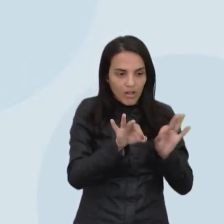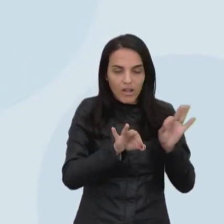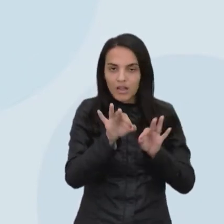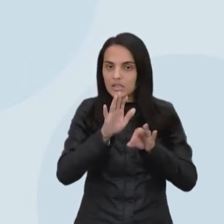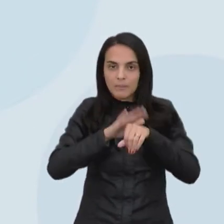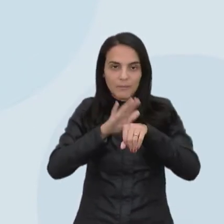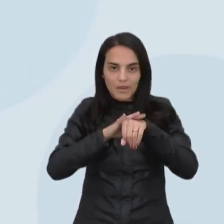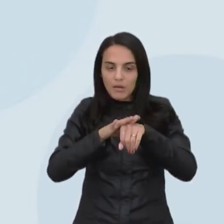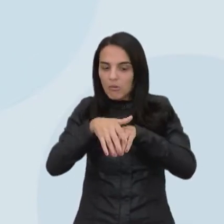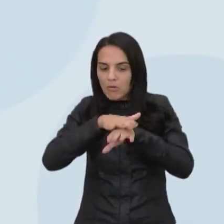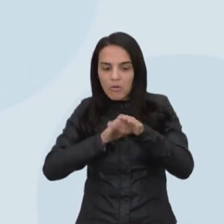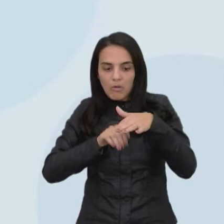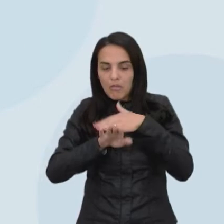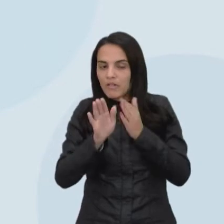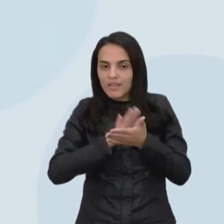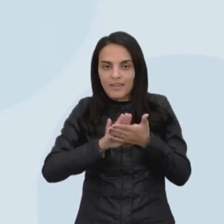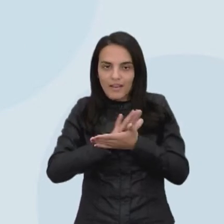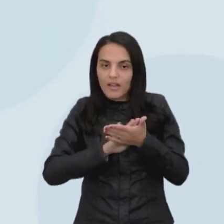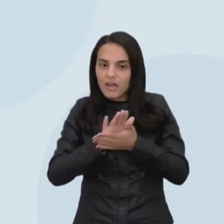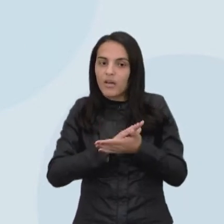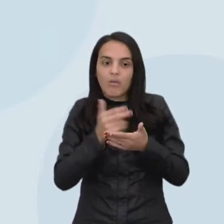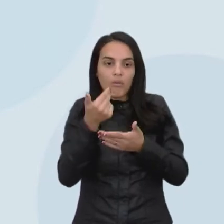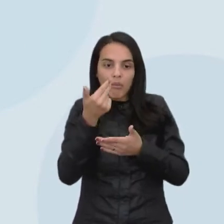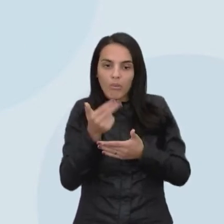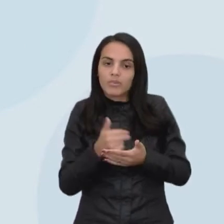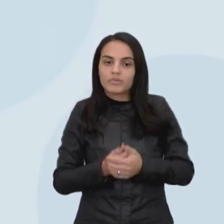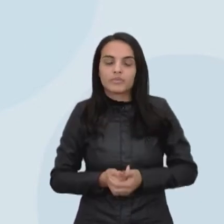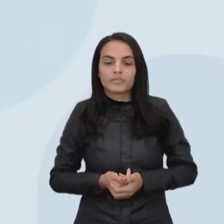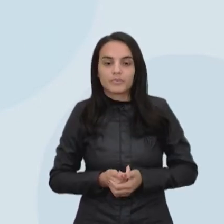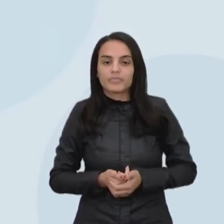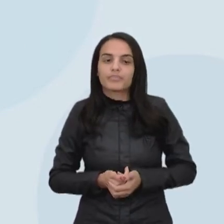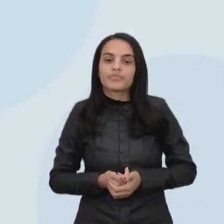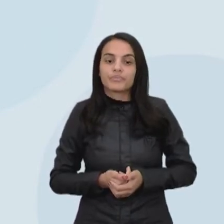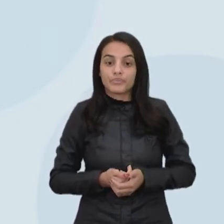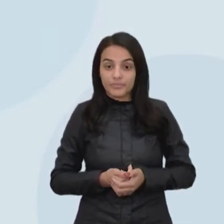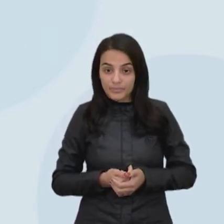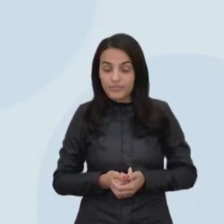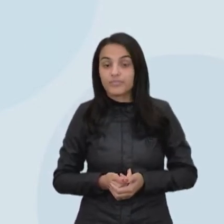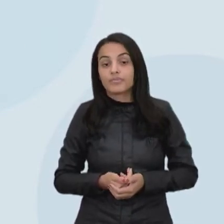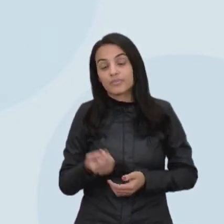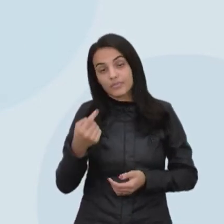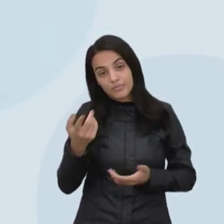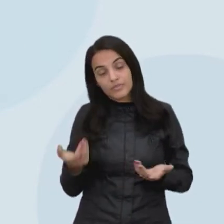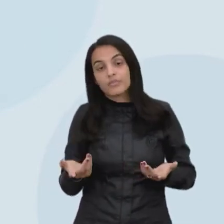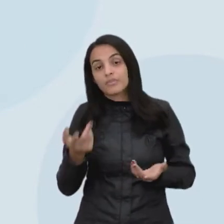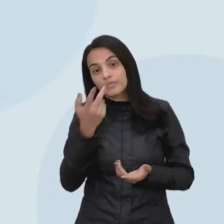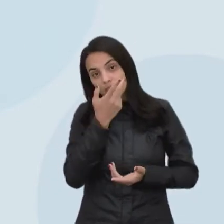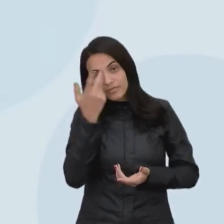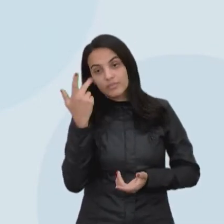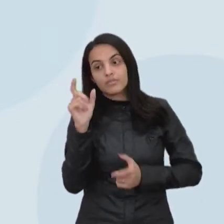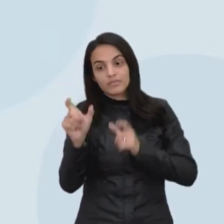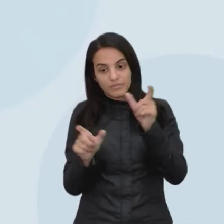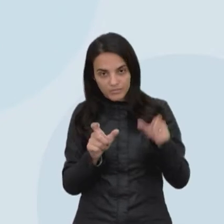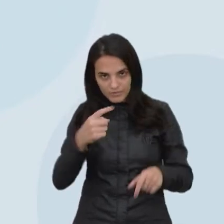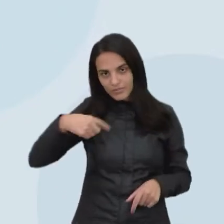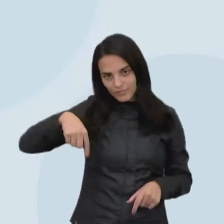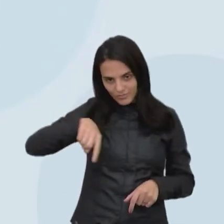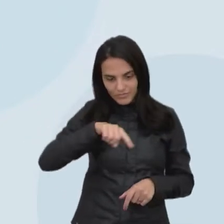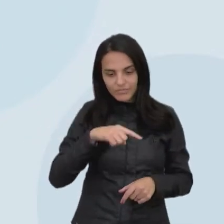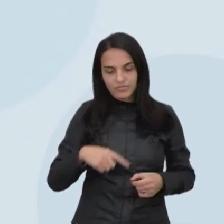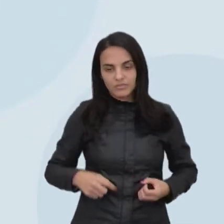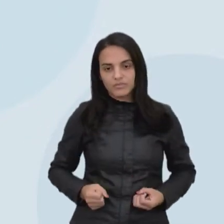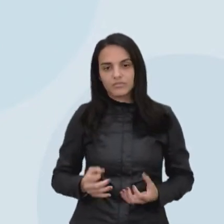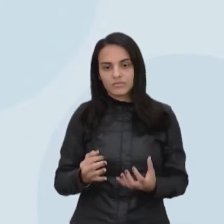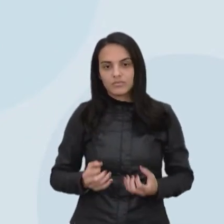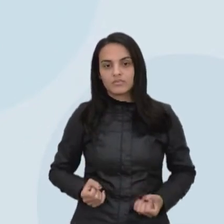direta sem luvas ou sem esses equipamentos. No caso, por exemplo, né, de nós consumidores,